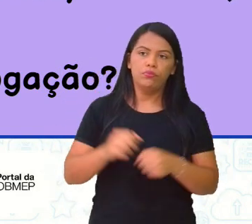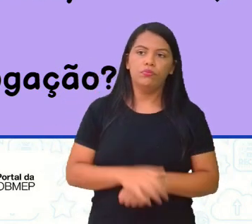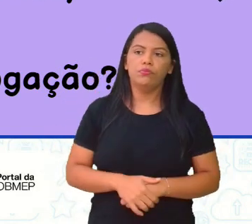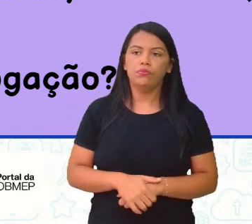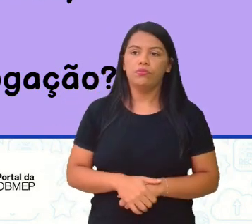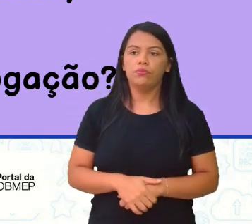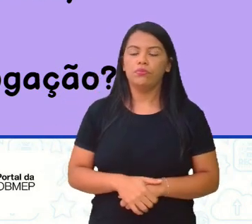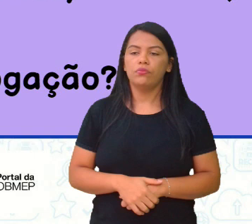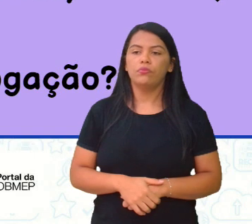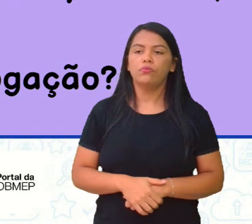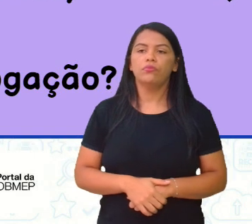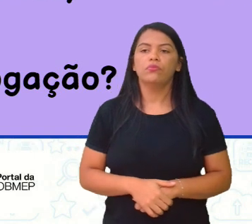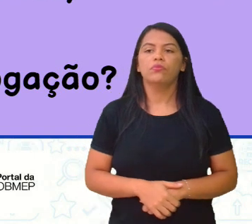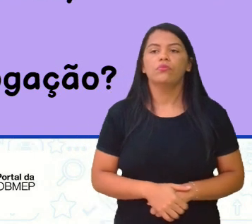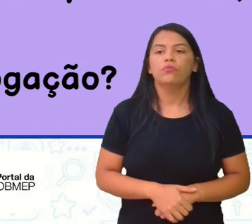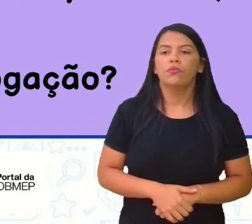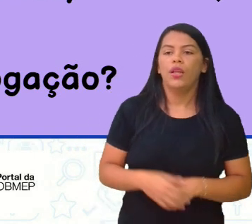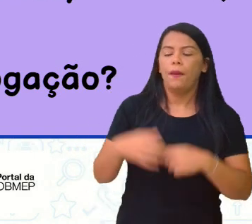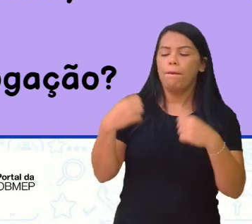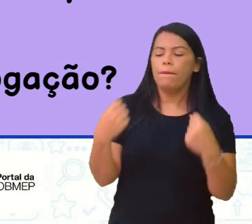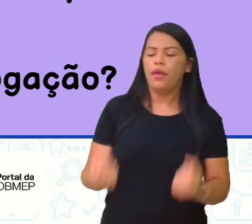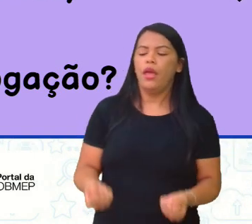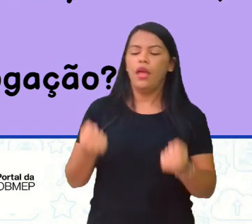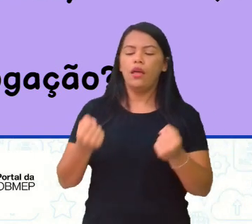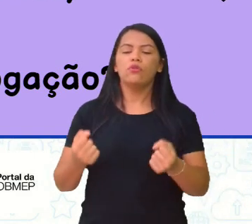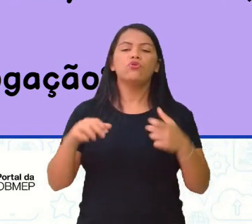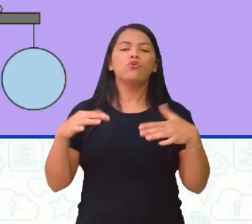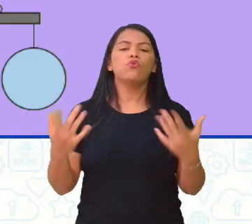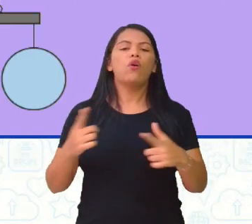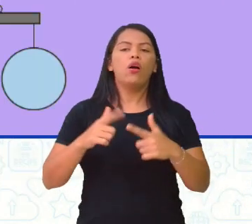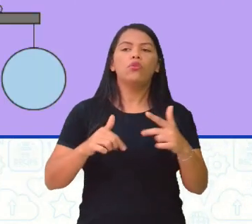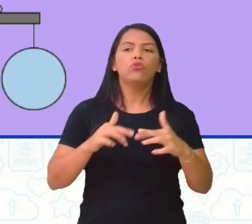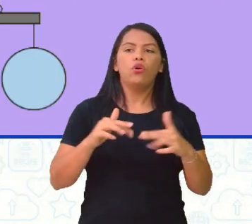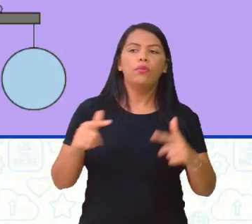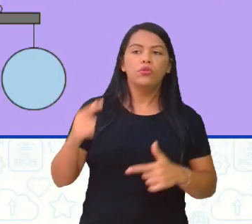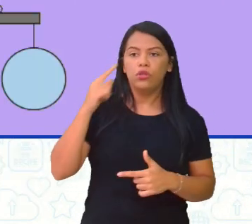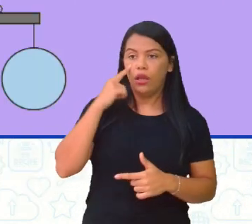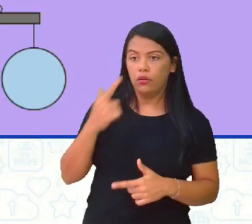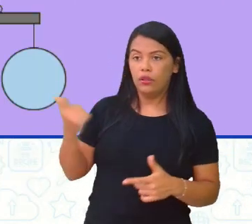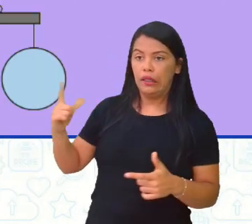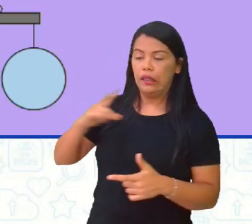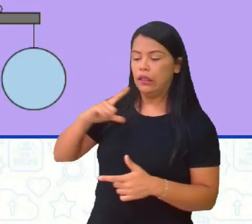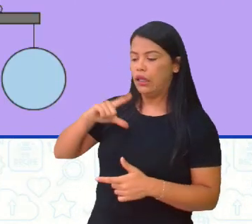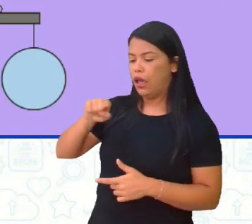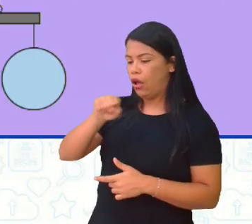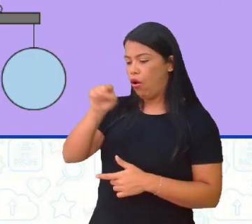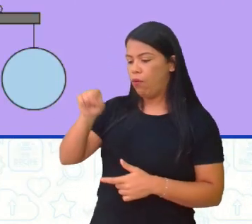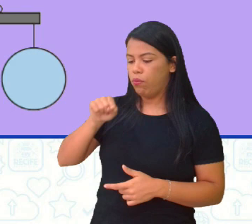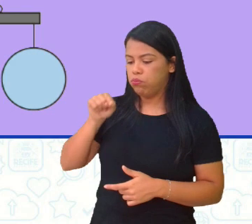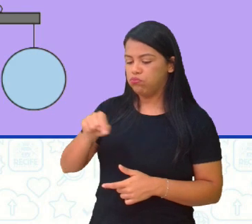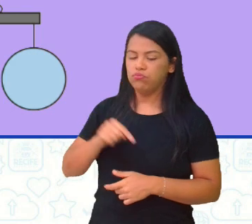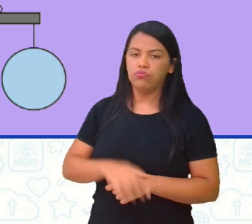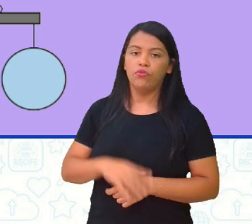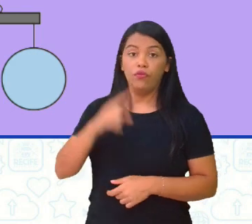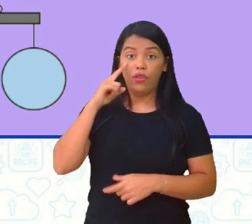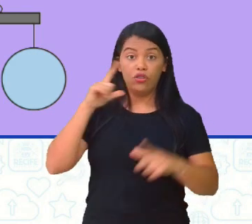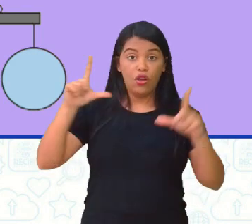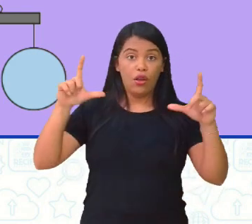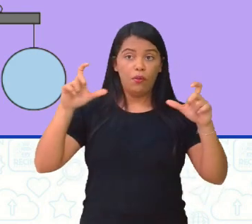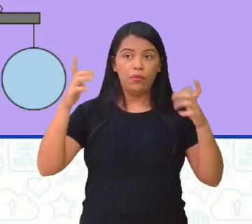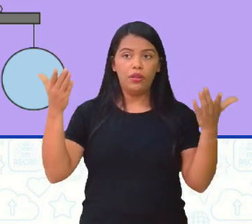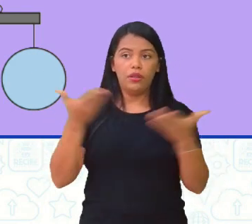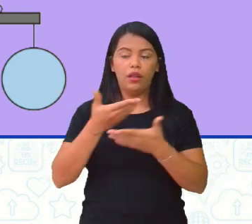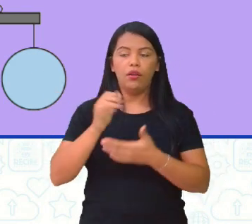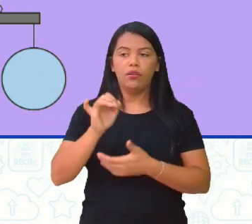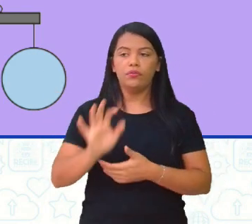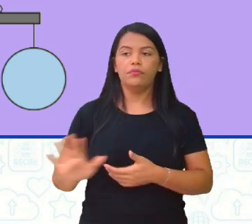Quanto pesa o objeto indicado pelo ponto de interrogação? Olha o print aí na imagem. Veja que